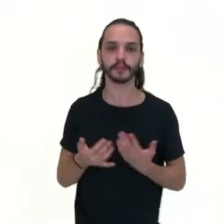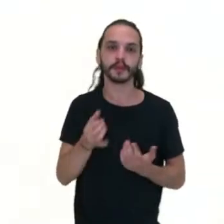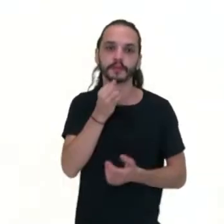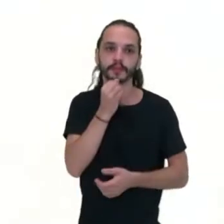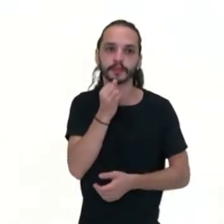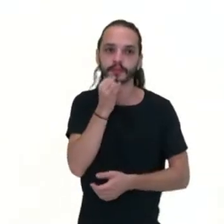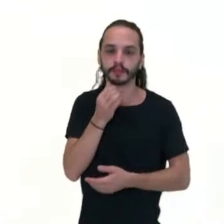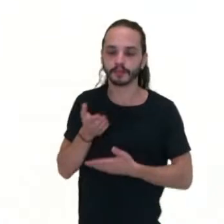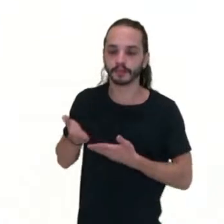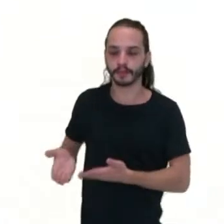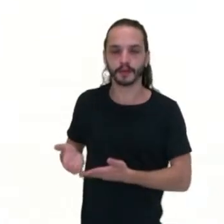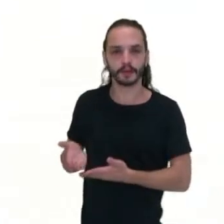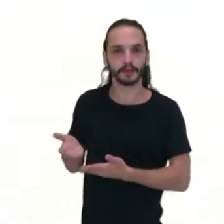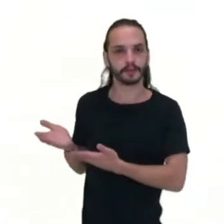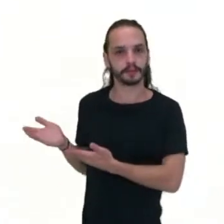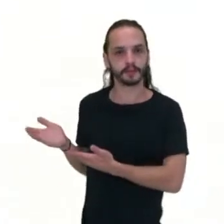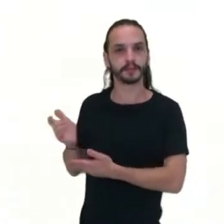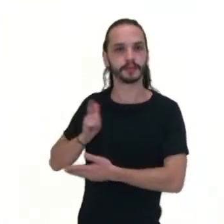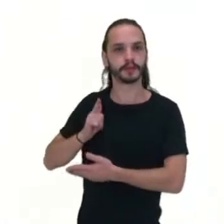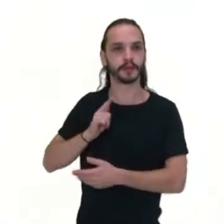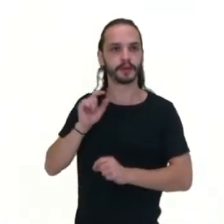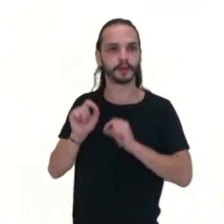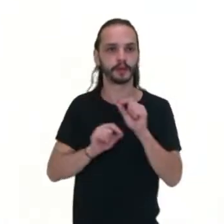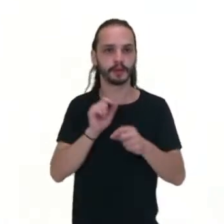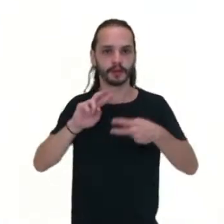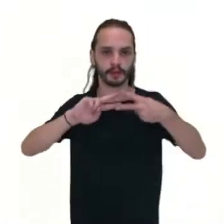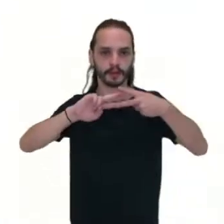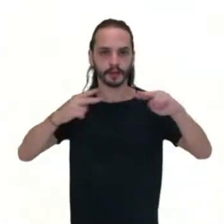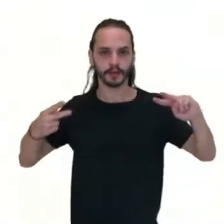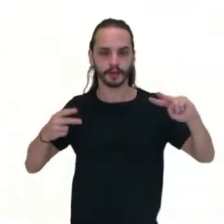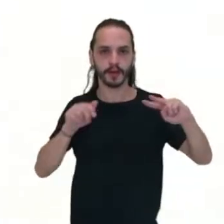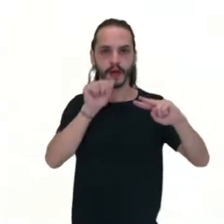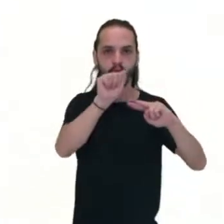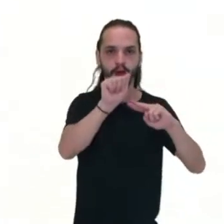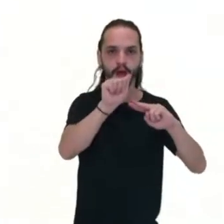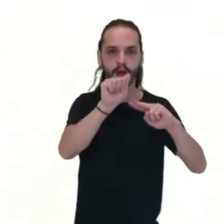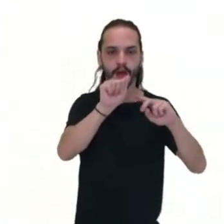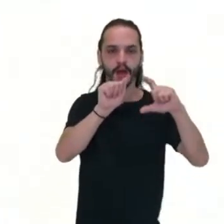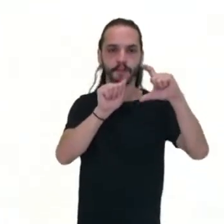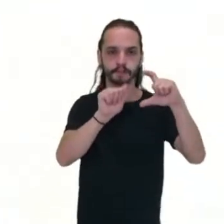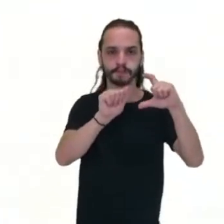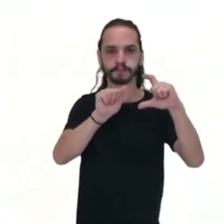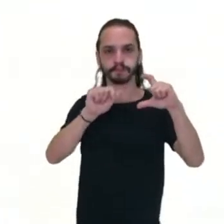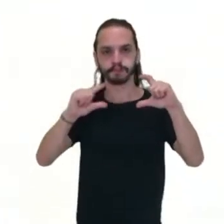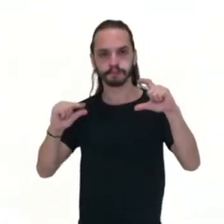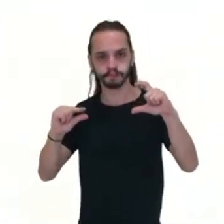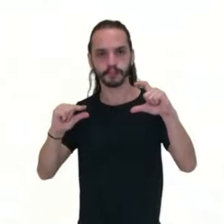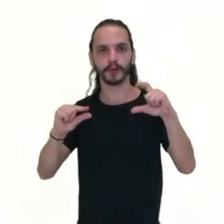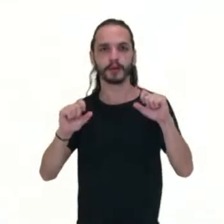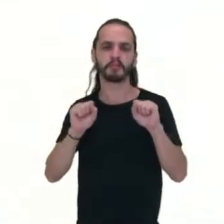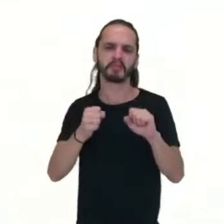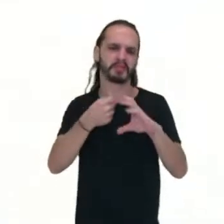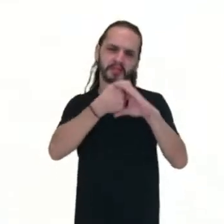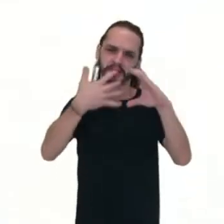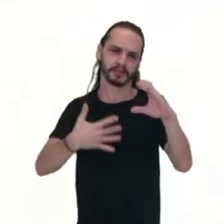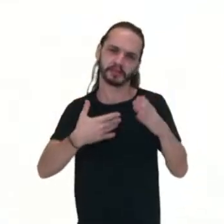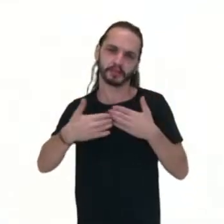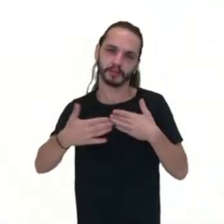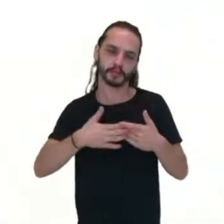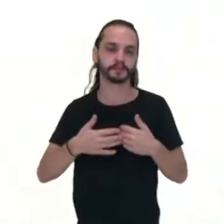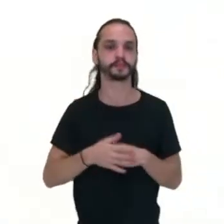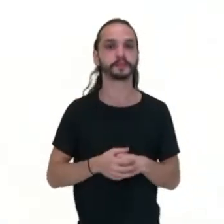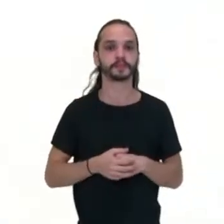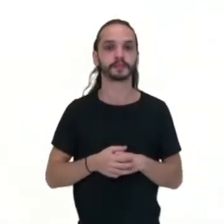possui um par de alelos azão, azinho para uma determinada característica. Qualquer característica, tá? Hipotética ali.